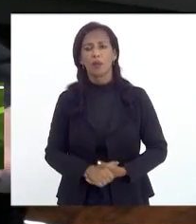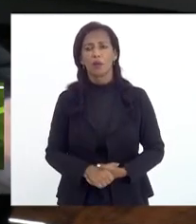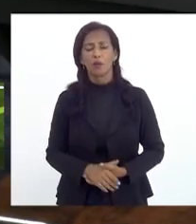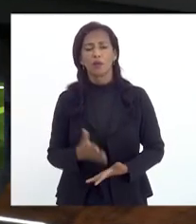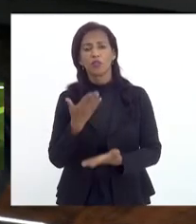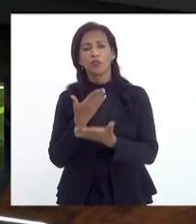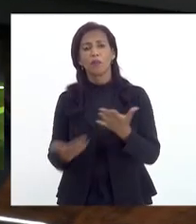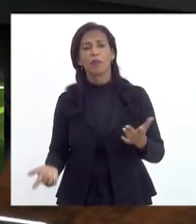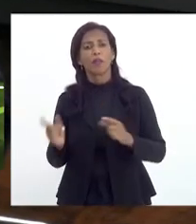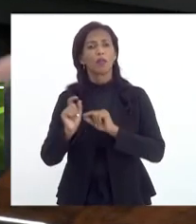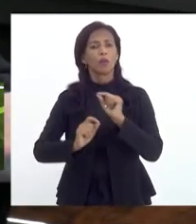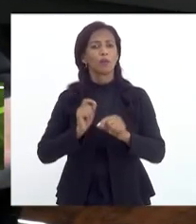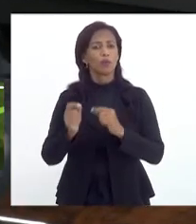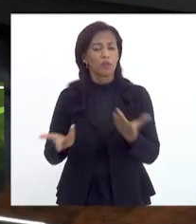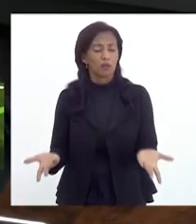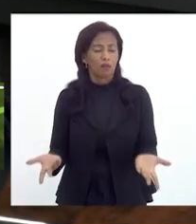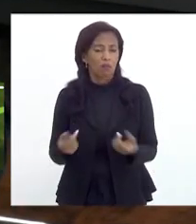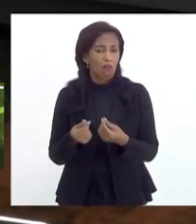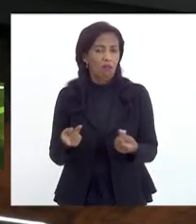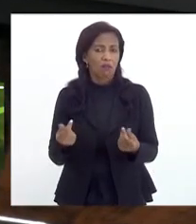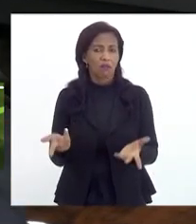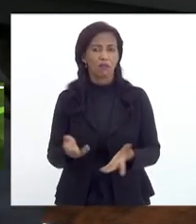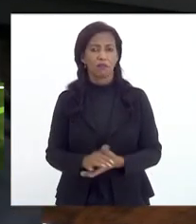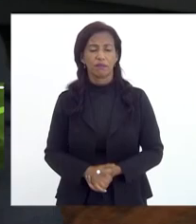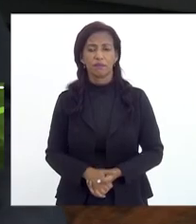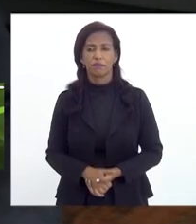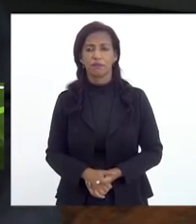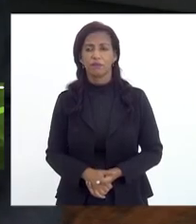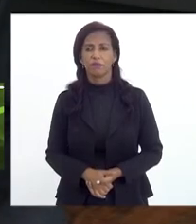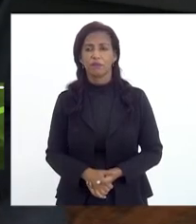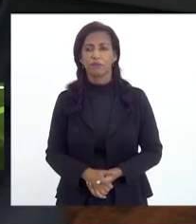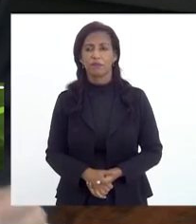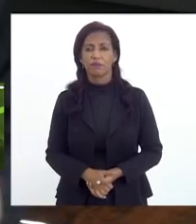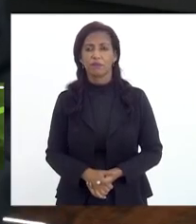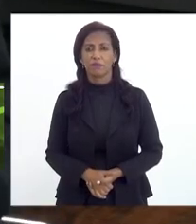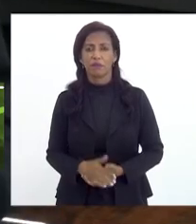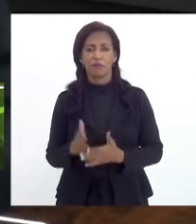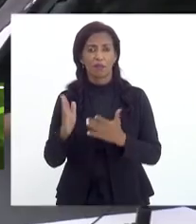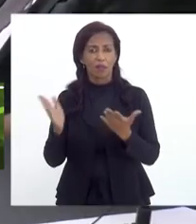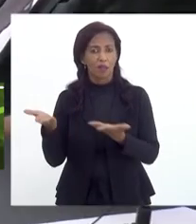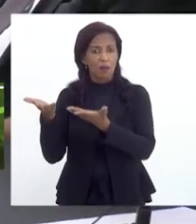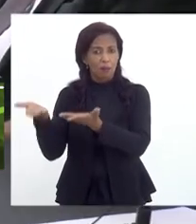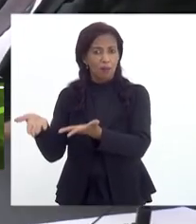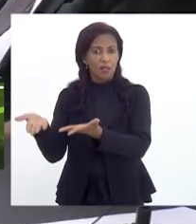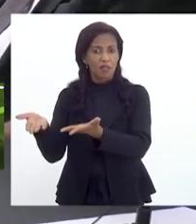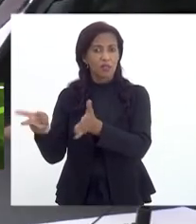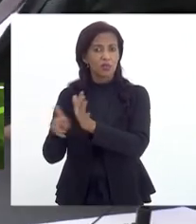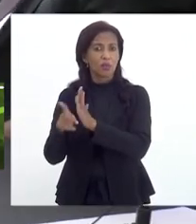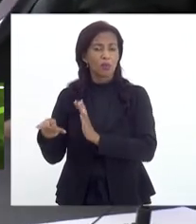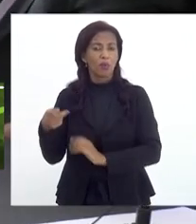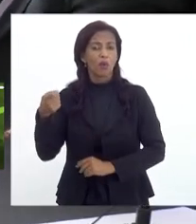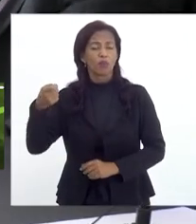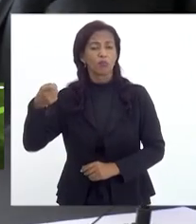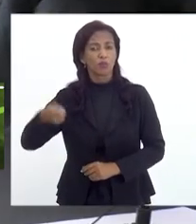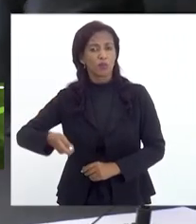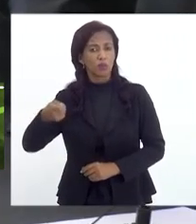gente Tem a perder Com isso A gente tem Nada a perder Com isso Mas, Valdeca Isso já é função O princípio Do Tribunal De Contas Poder constar Na lei Vossa Excelência Pode fazer